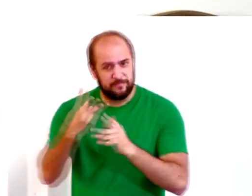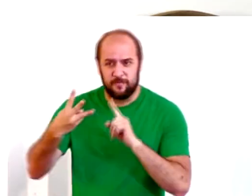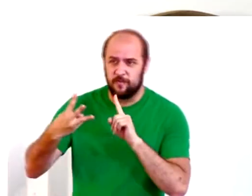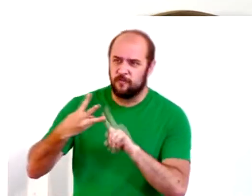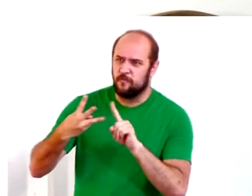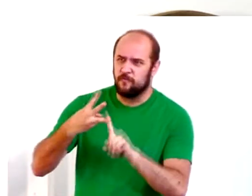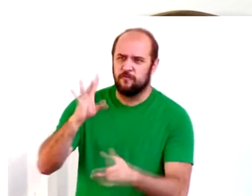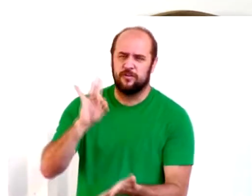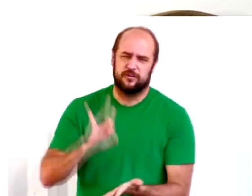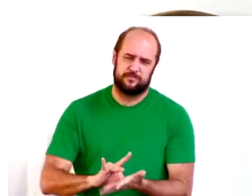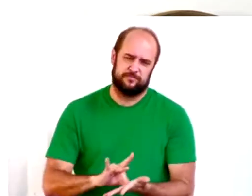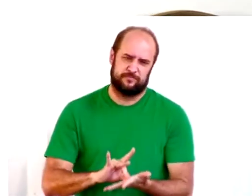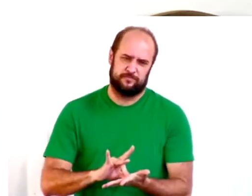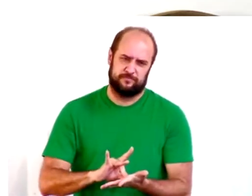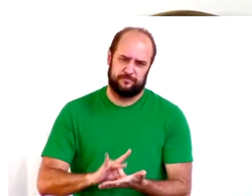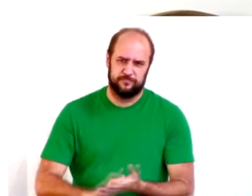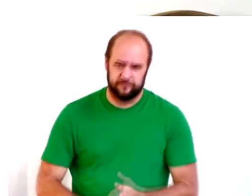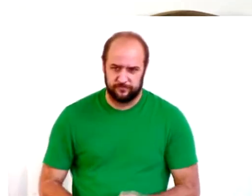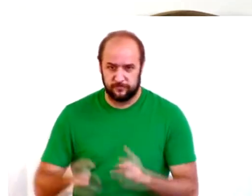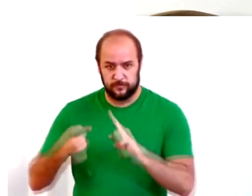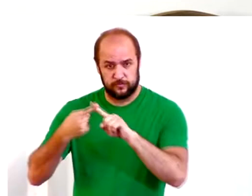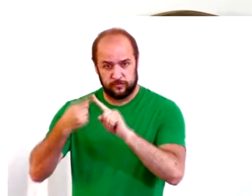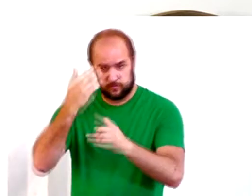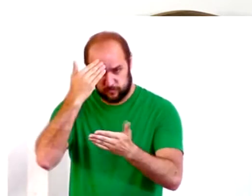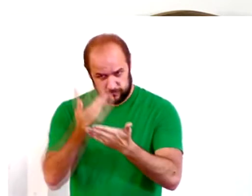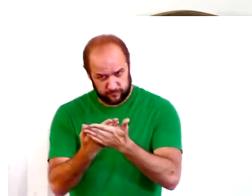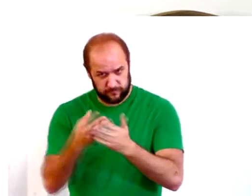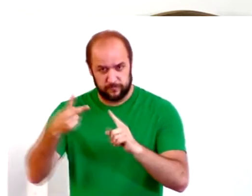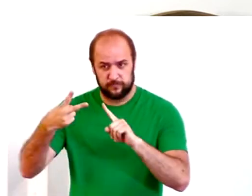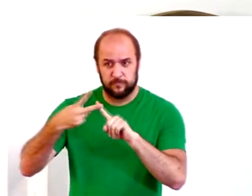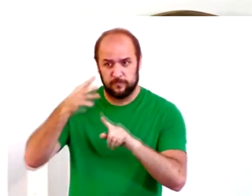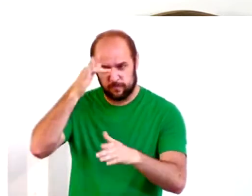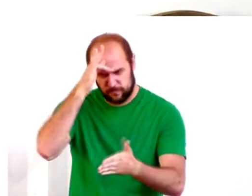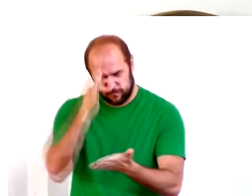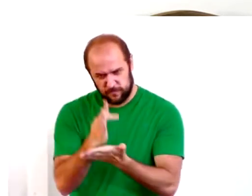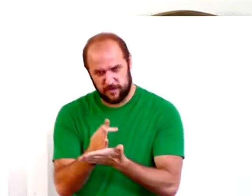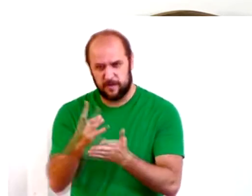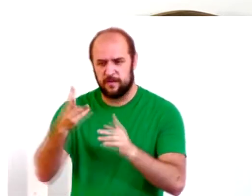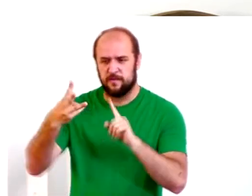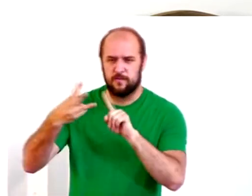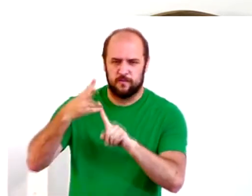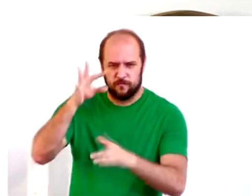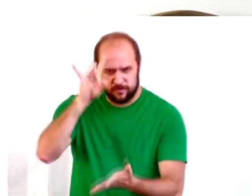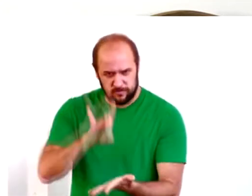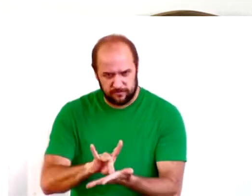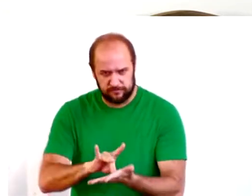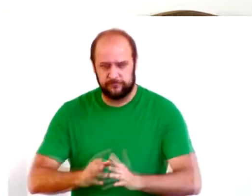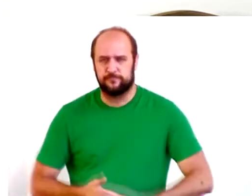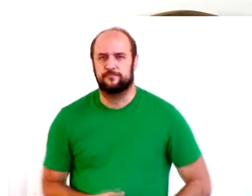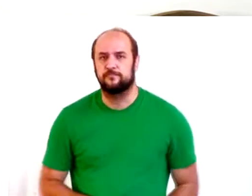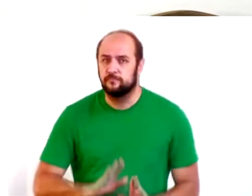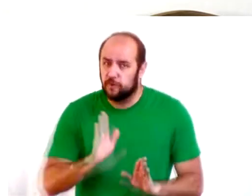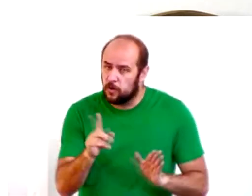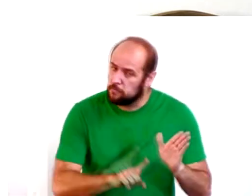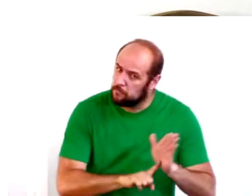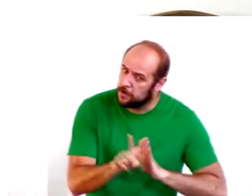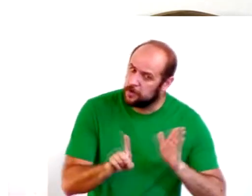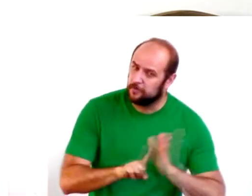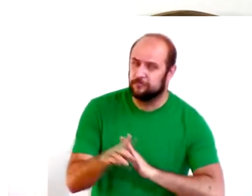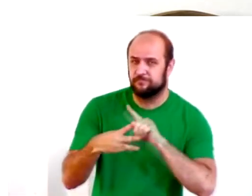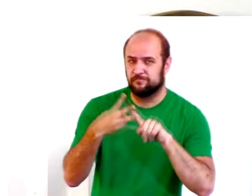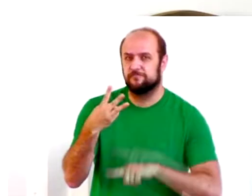sobre verdade, confiança, fé e verdade. E quero começar fazendo 3